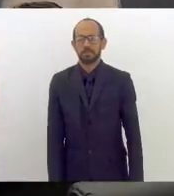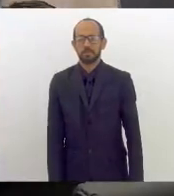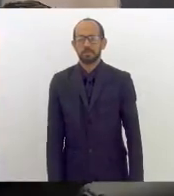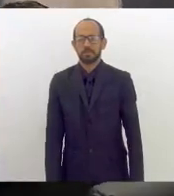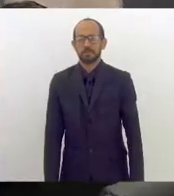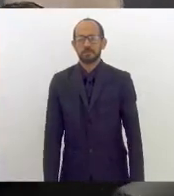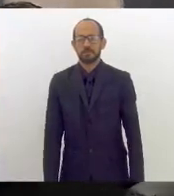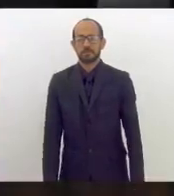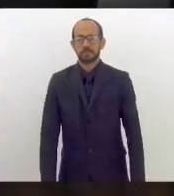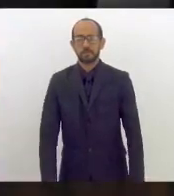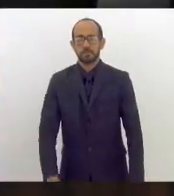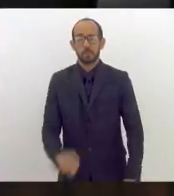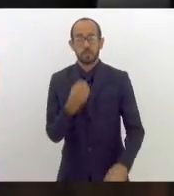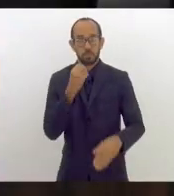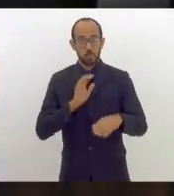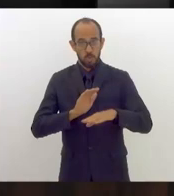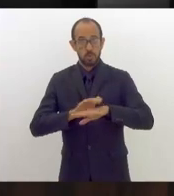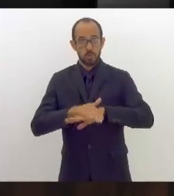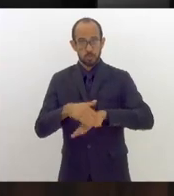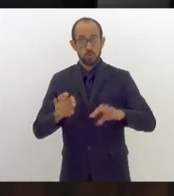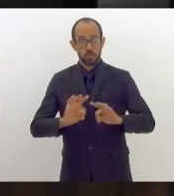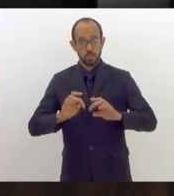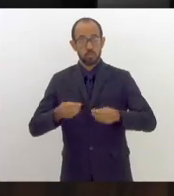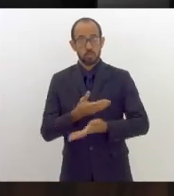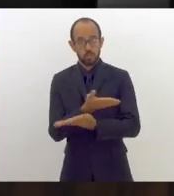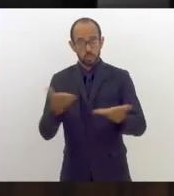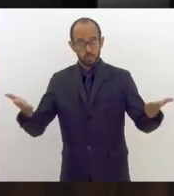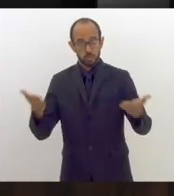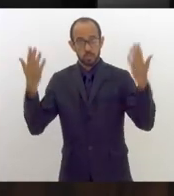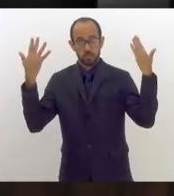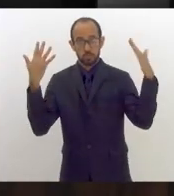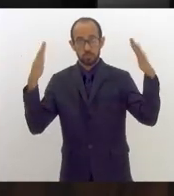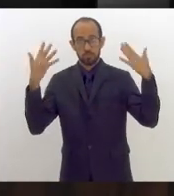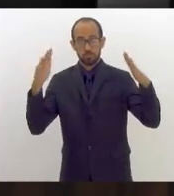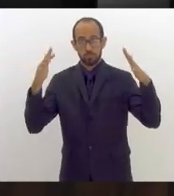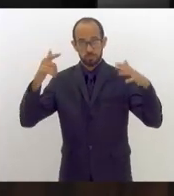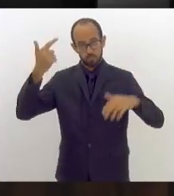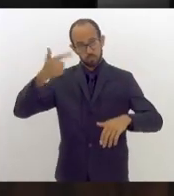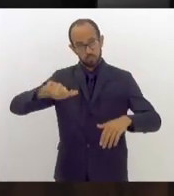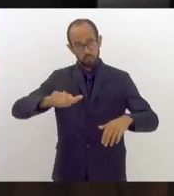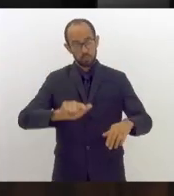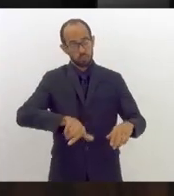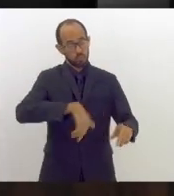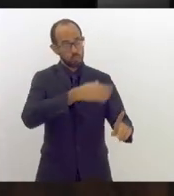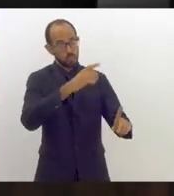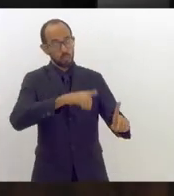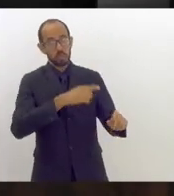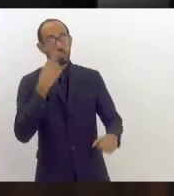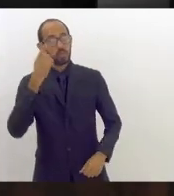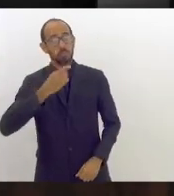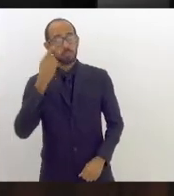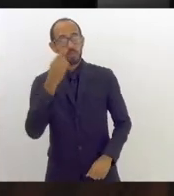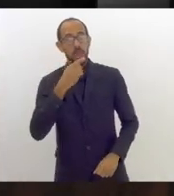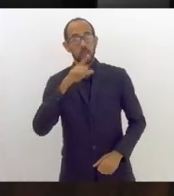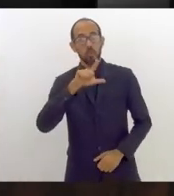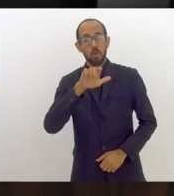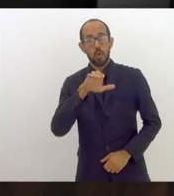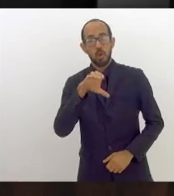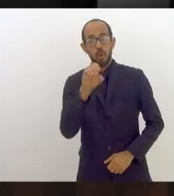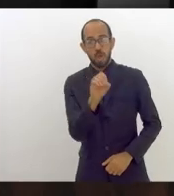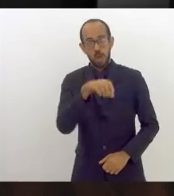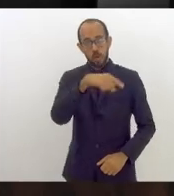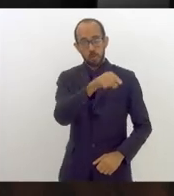quero dar uma boa noite a todos parabenizar mais uma vez deputado Léo Vieira pela grande iniciativa